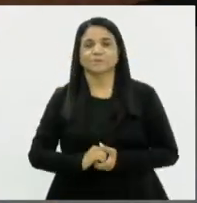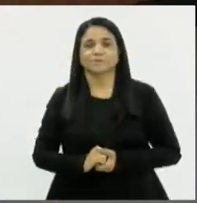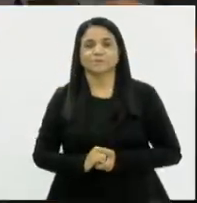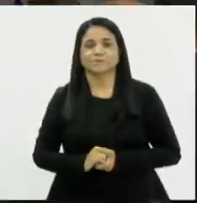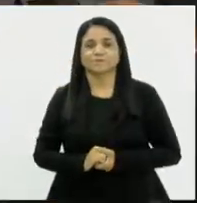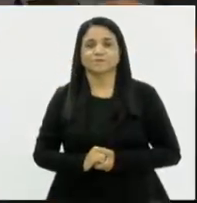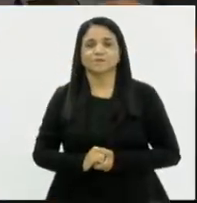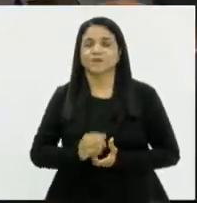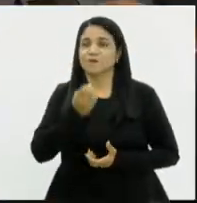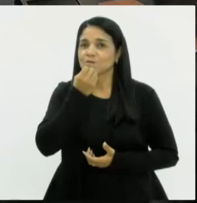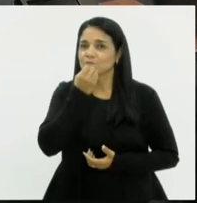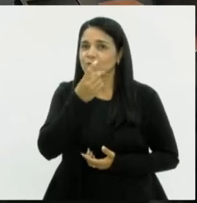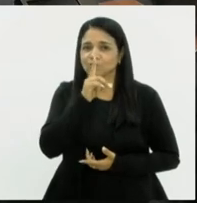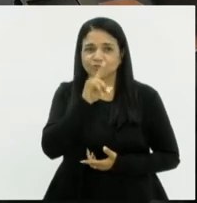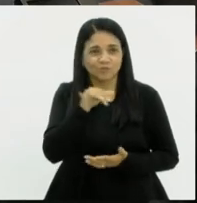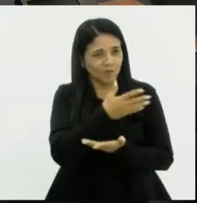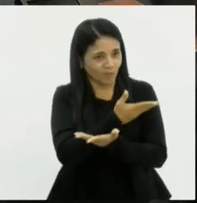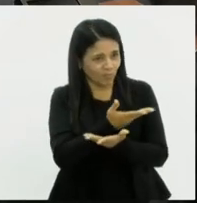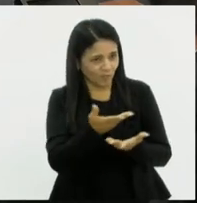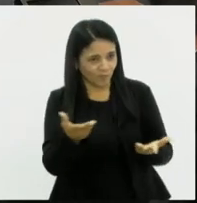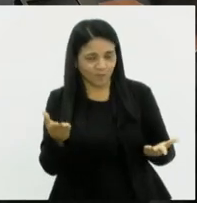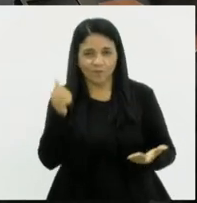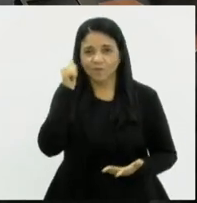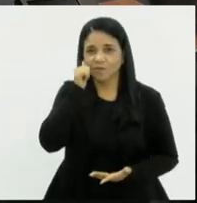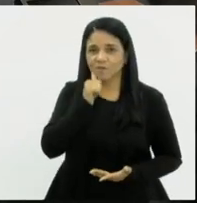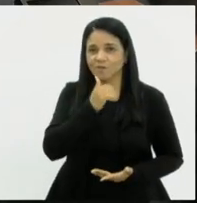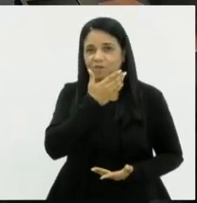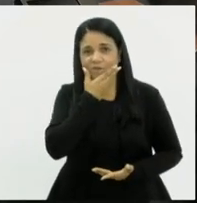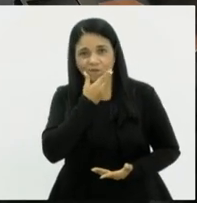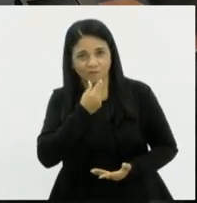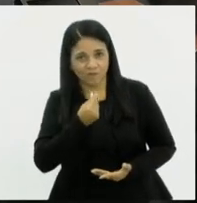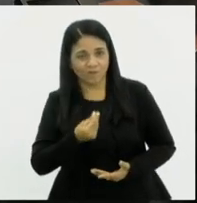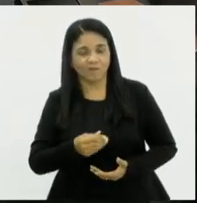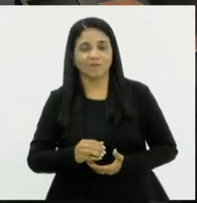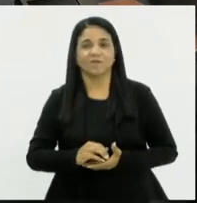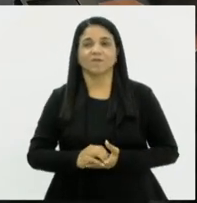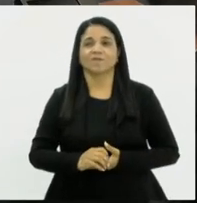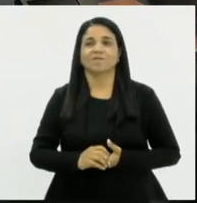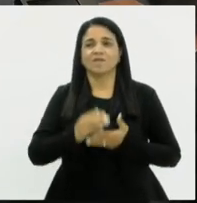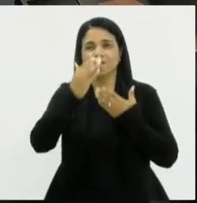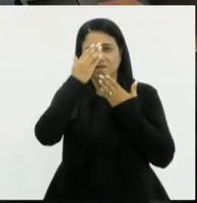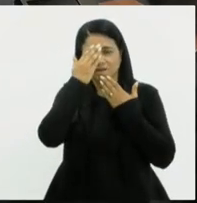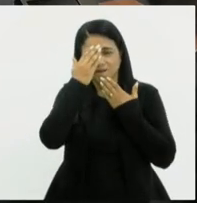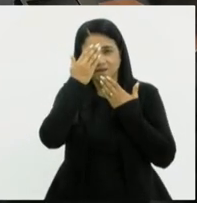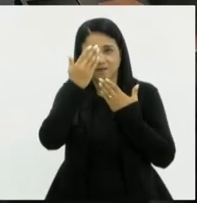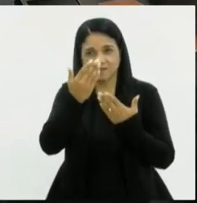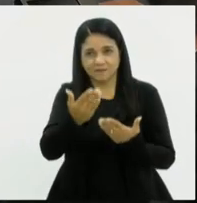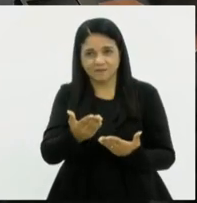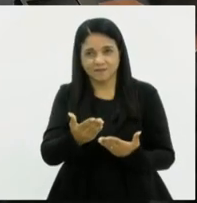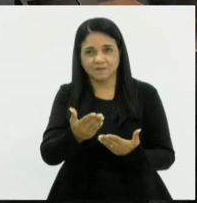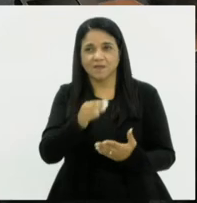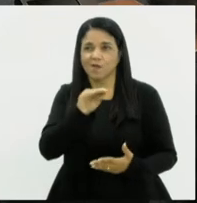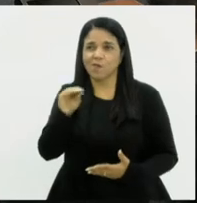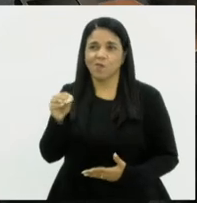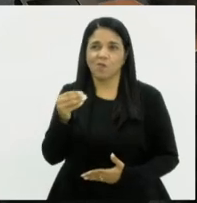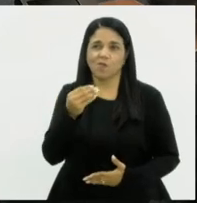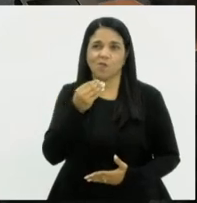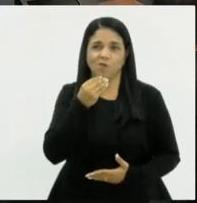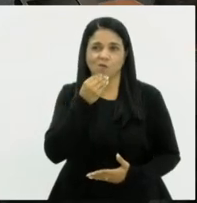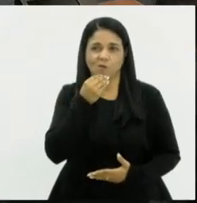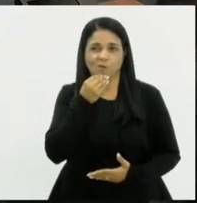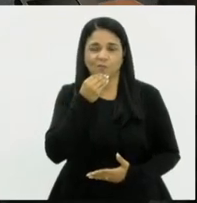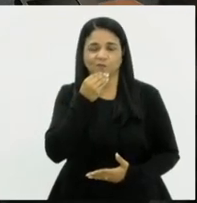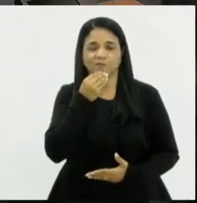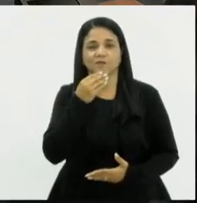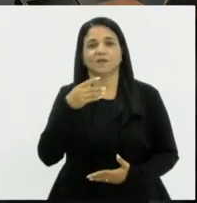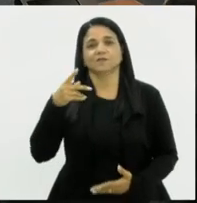Um bom dia a todos e a todas. Quero aqui agradecer essa oportunidade, deputado Pedro